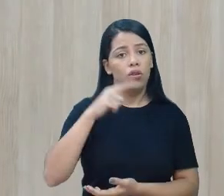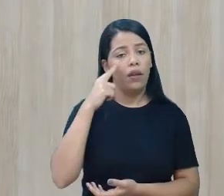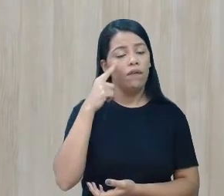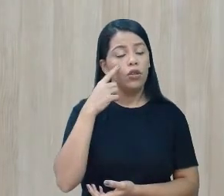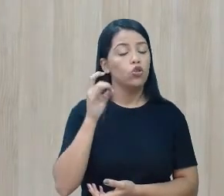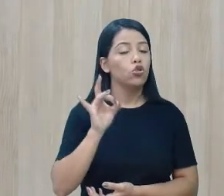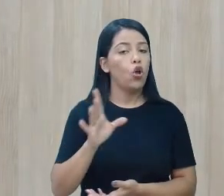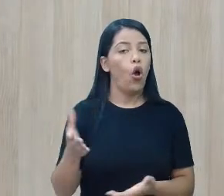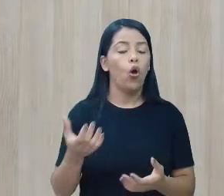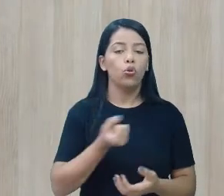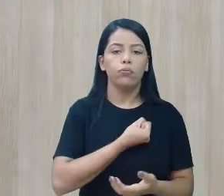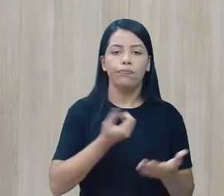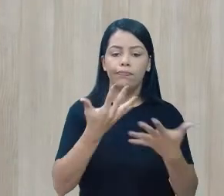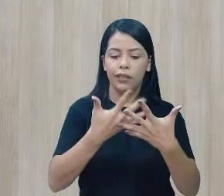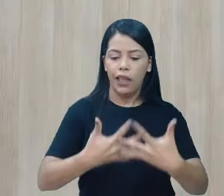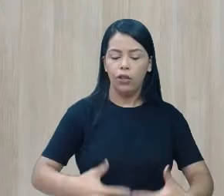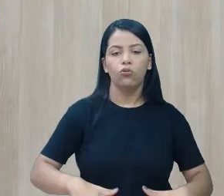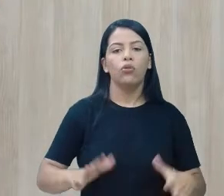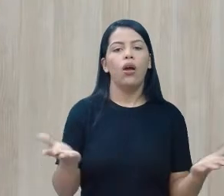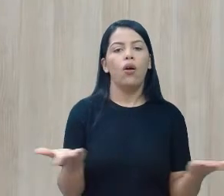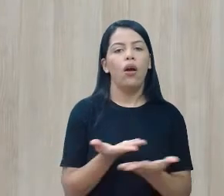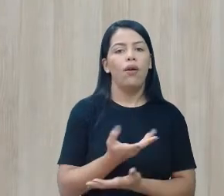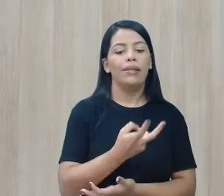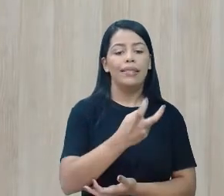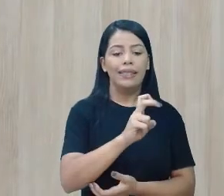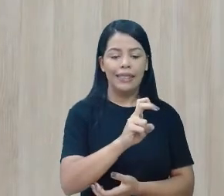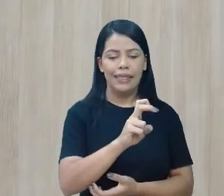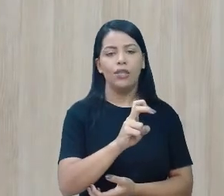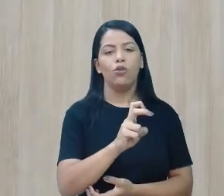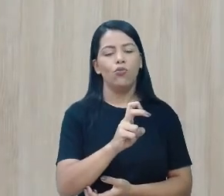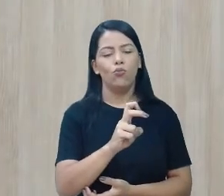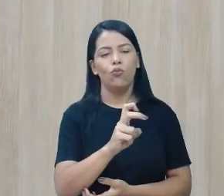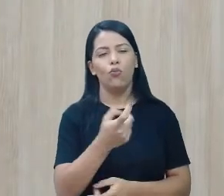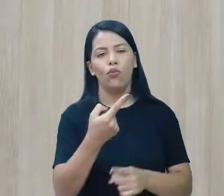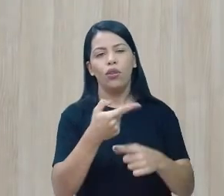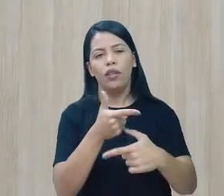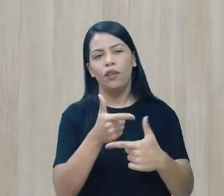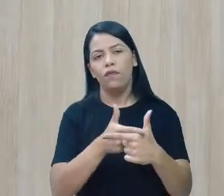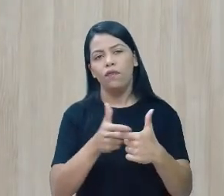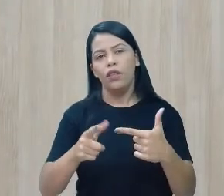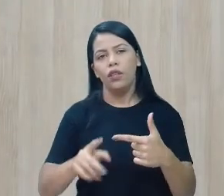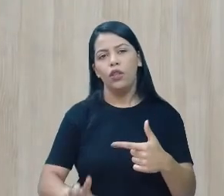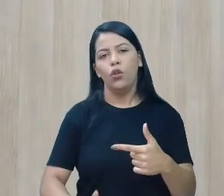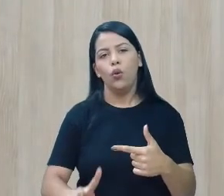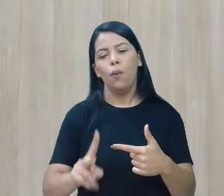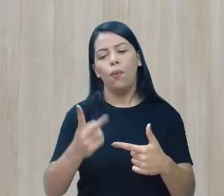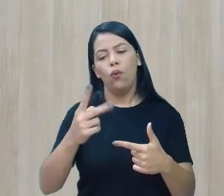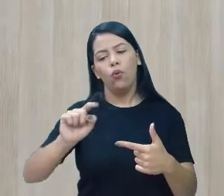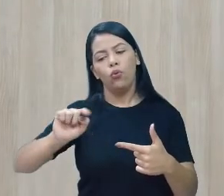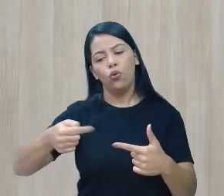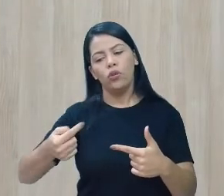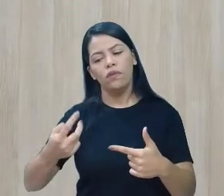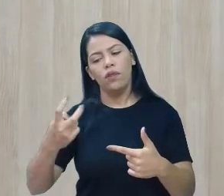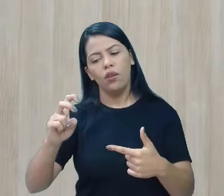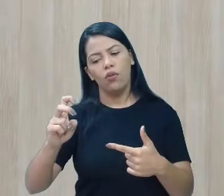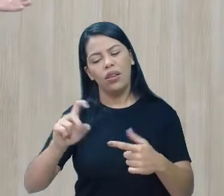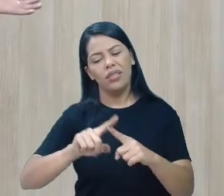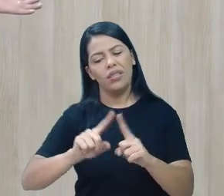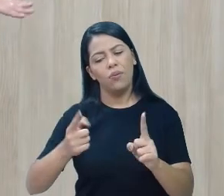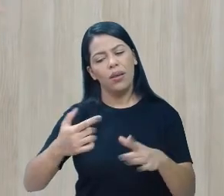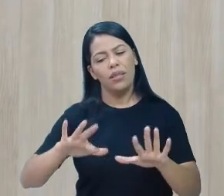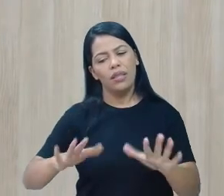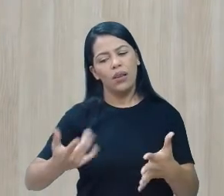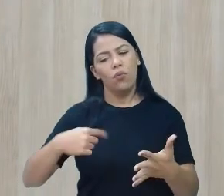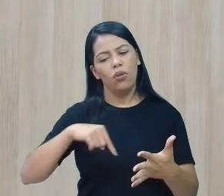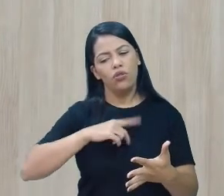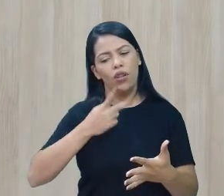tá? Então, 5 dividido para 2 vai dar 2,5, mas esse 2,5 é quando a gente estiver falando de dinheiro, de números